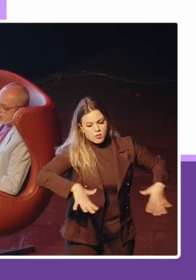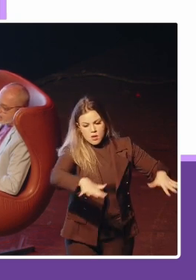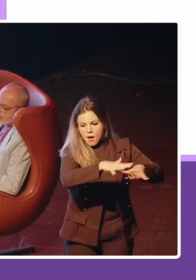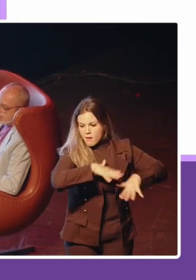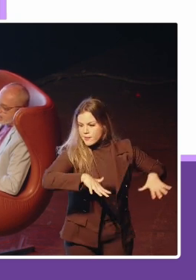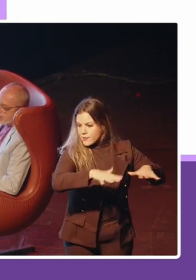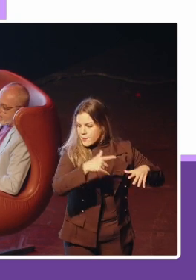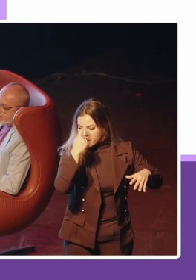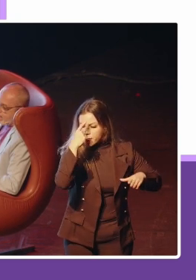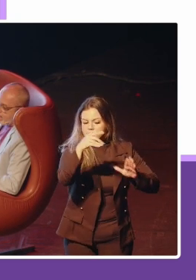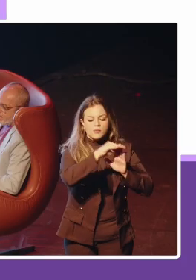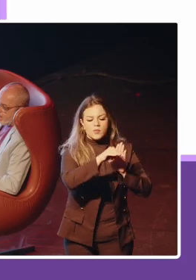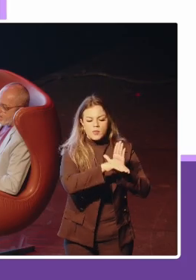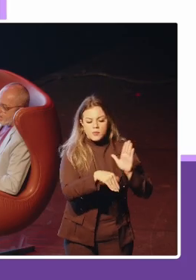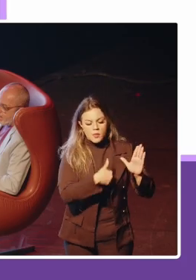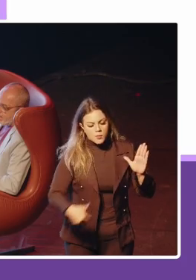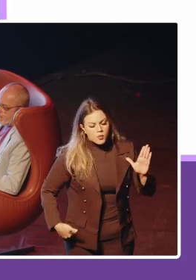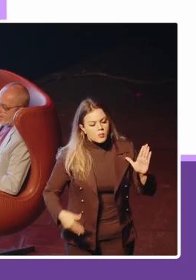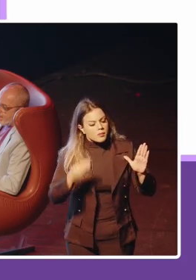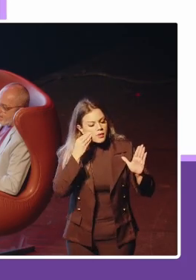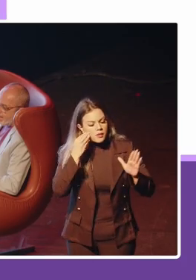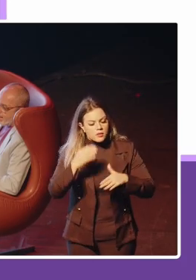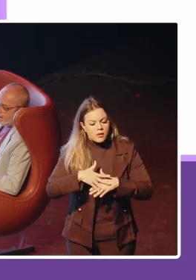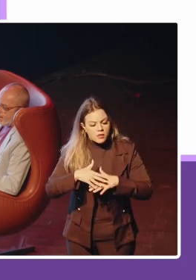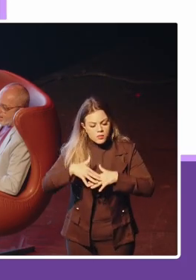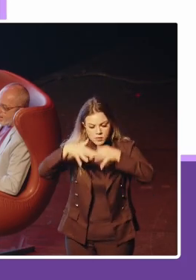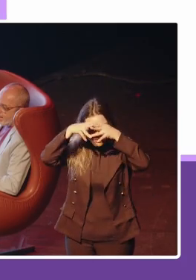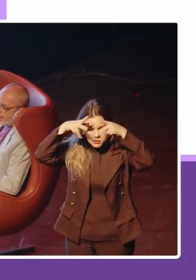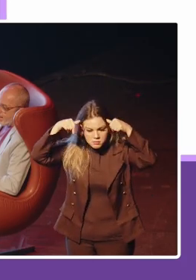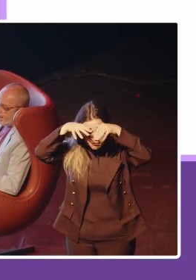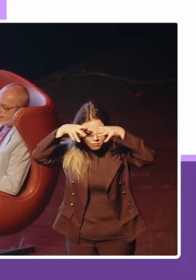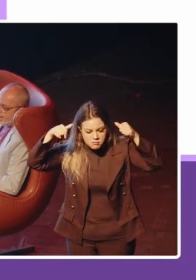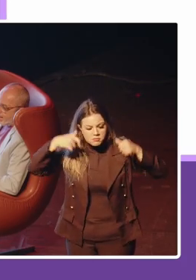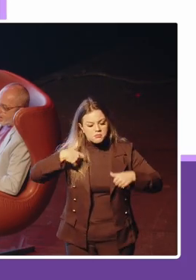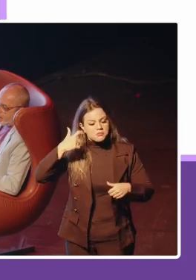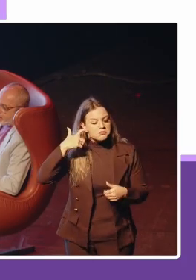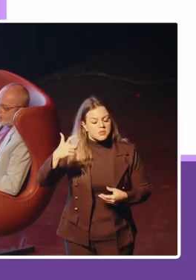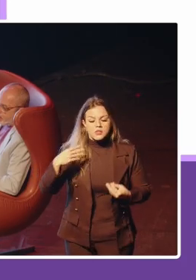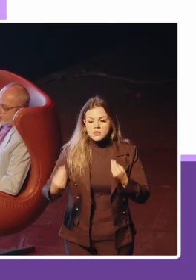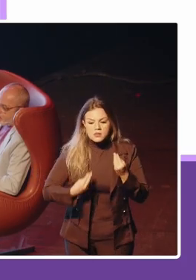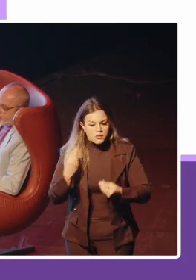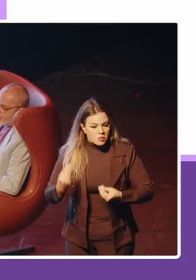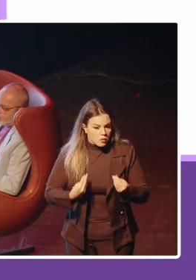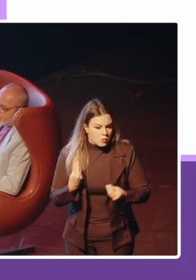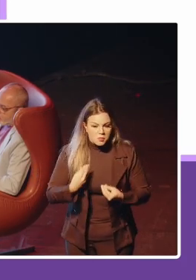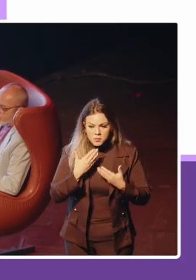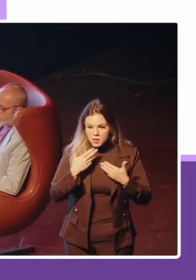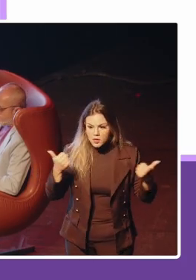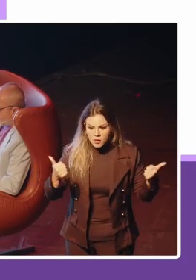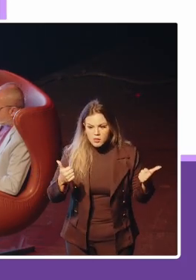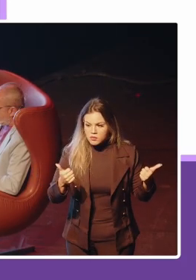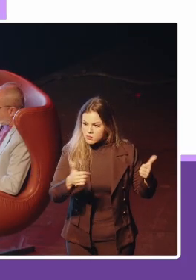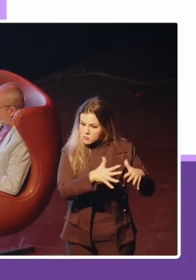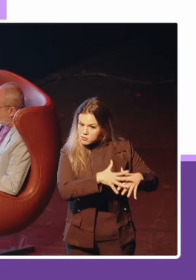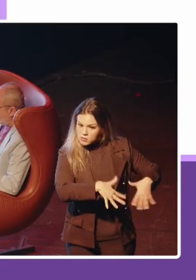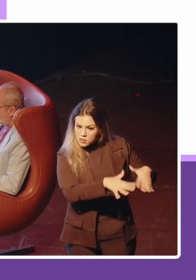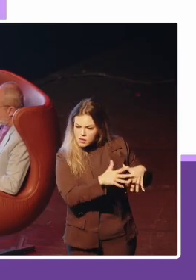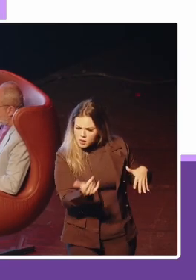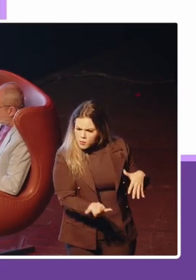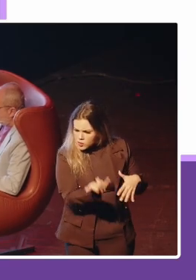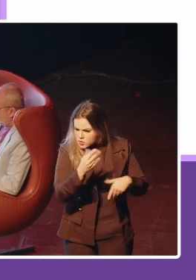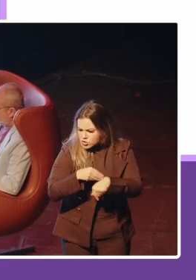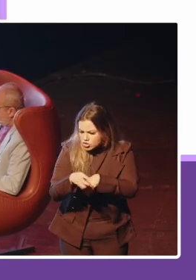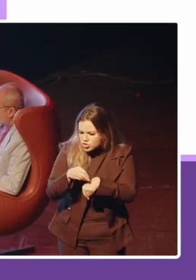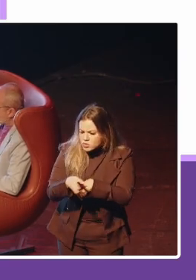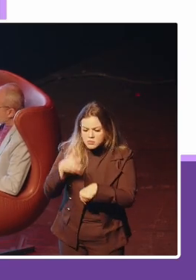que façam um diagnóstico abrangente de doenças cardiovasculares, é importante que as pessoas